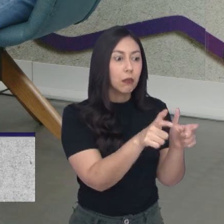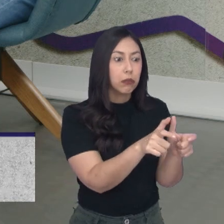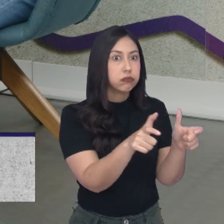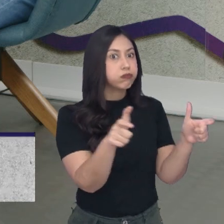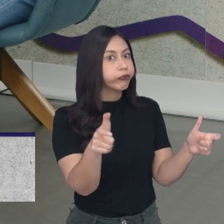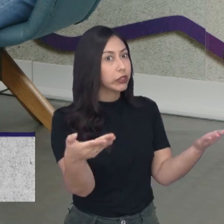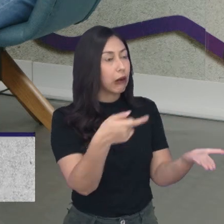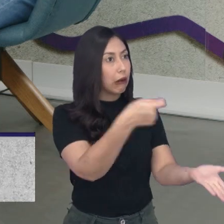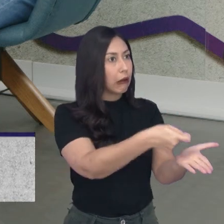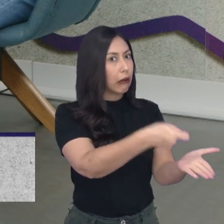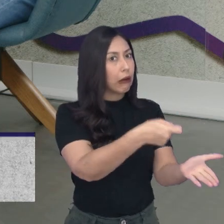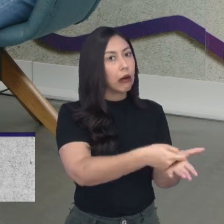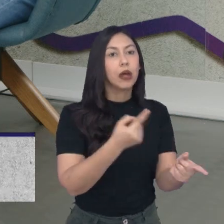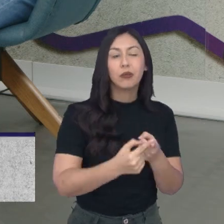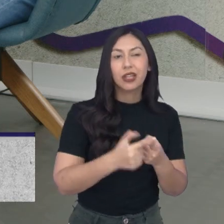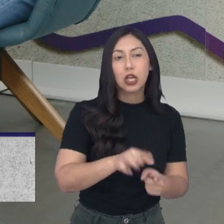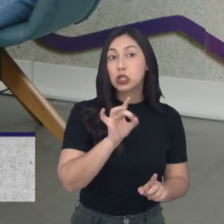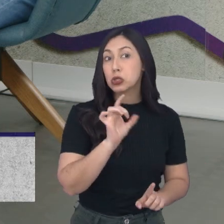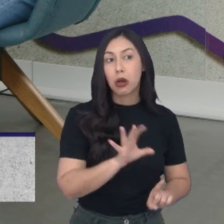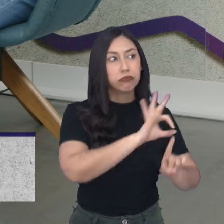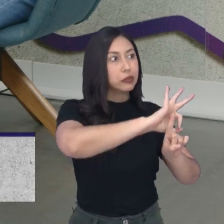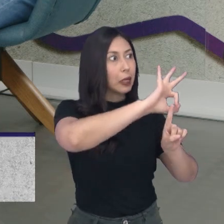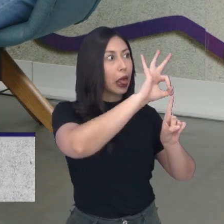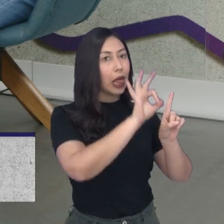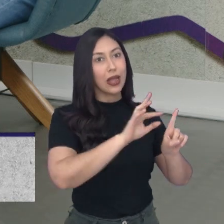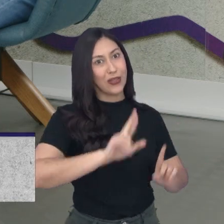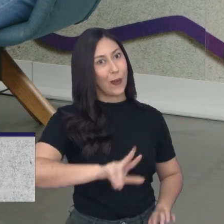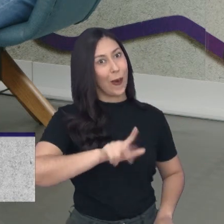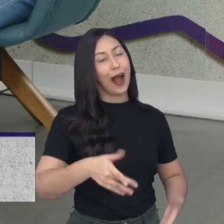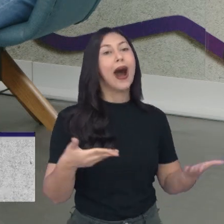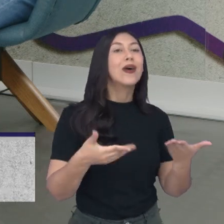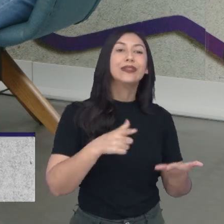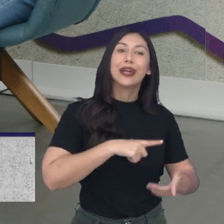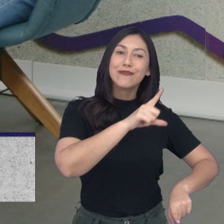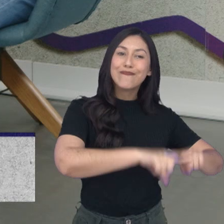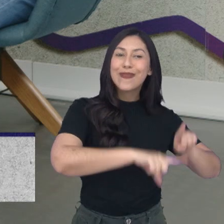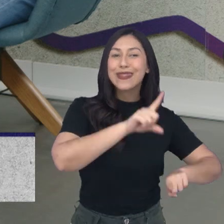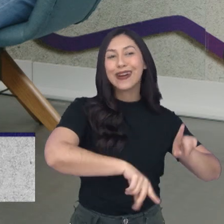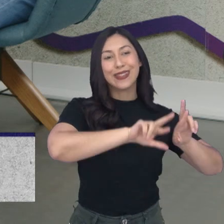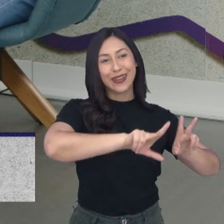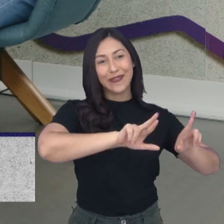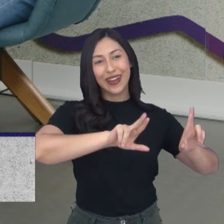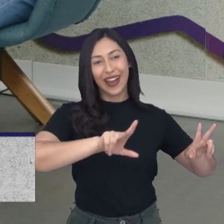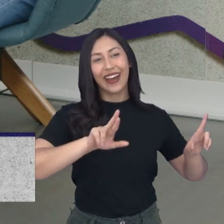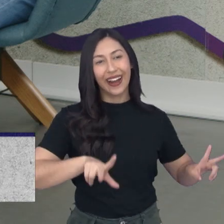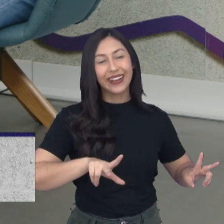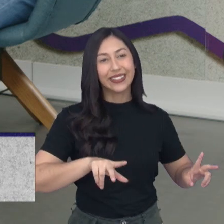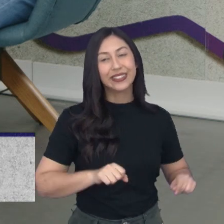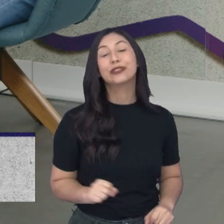né? Que agora não é só usando soja, né? Exatamente. Agora acabou usando outros materiais,